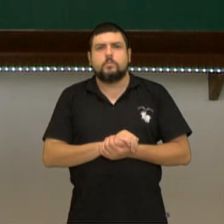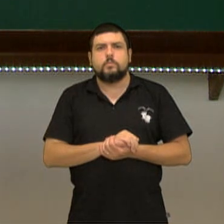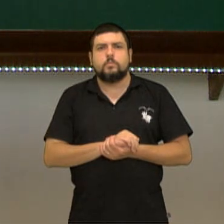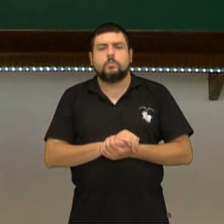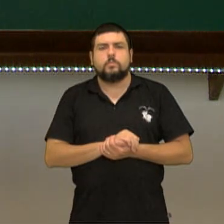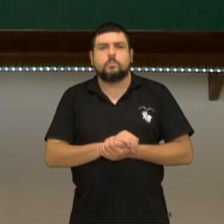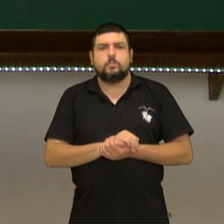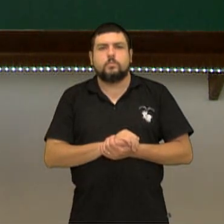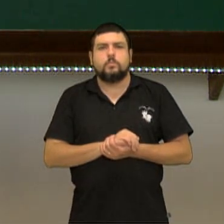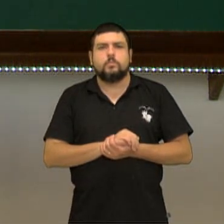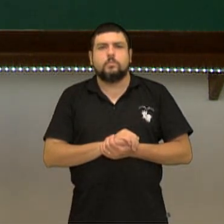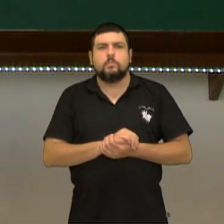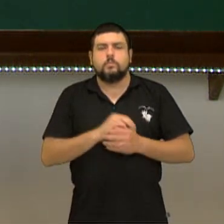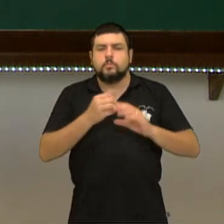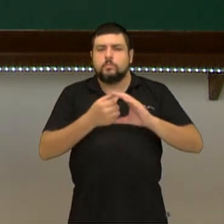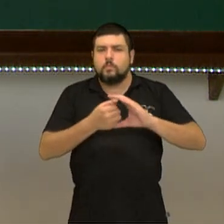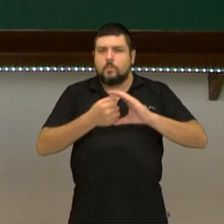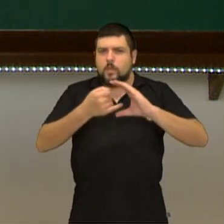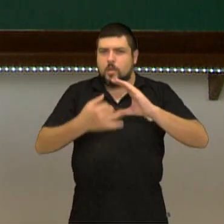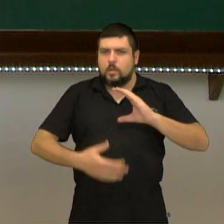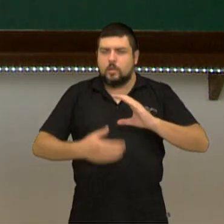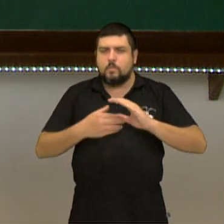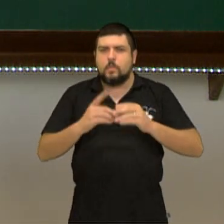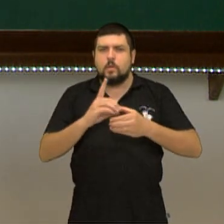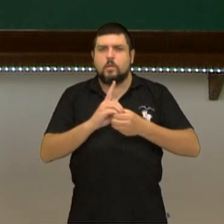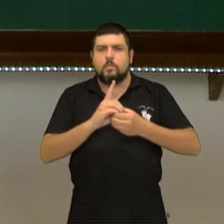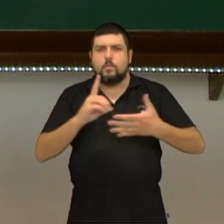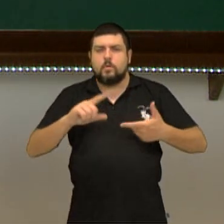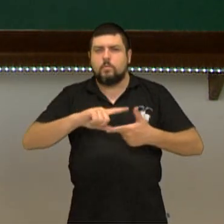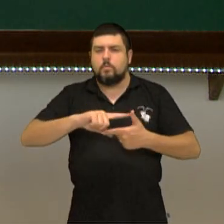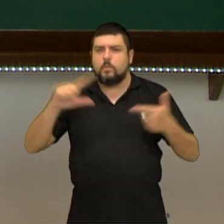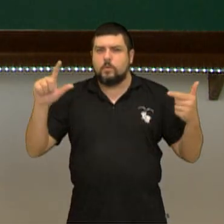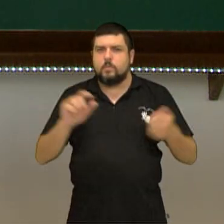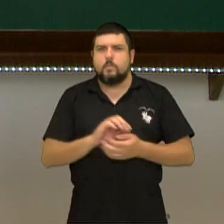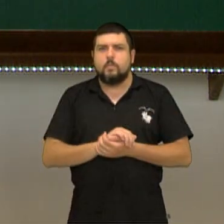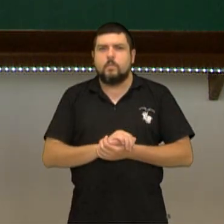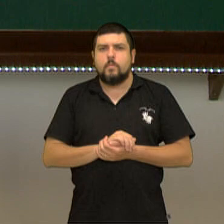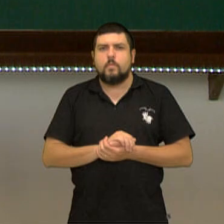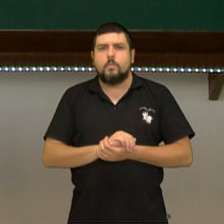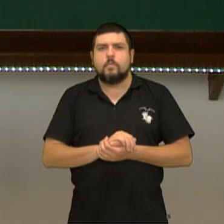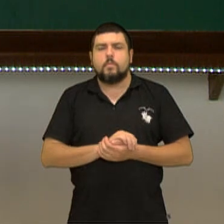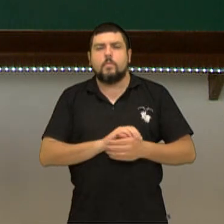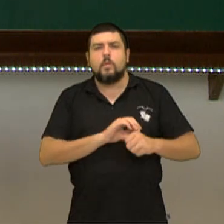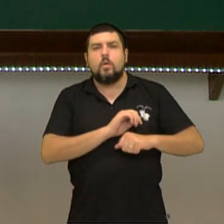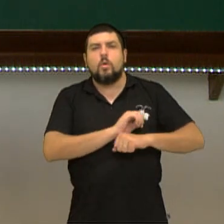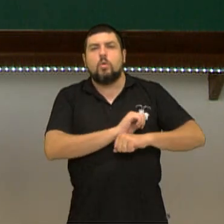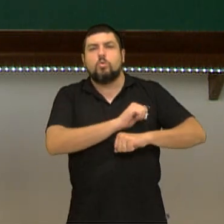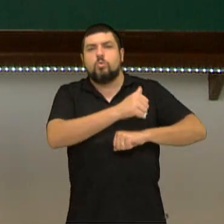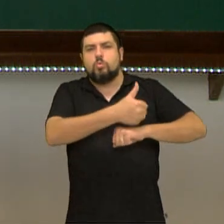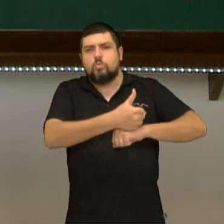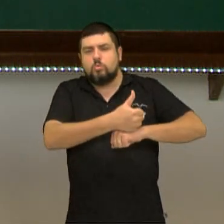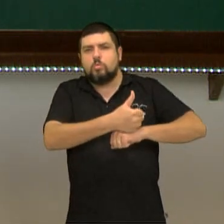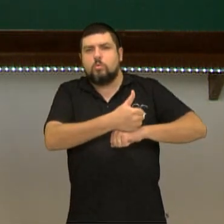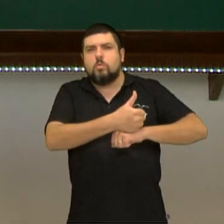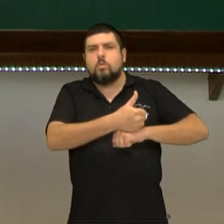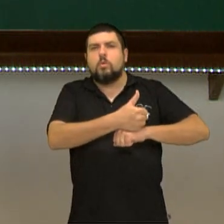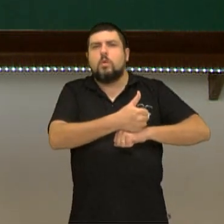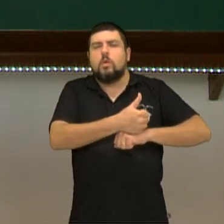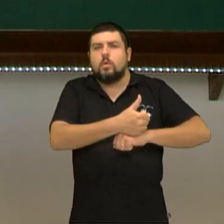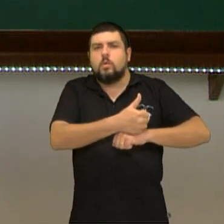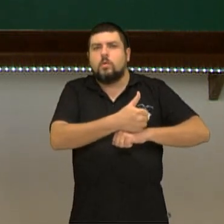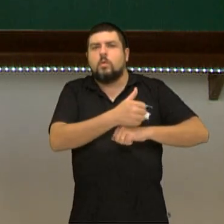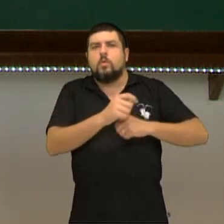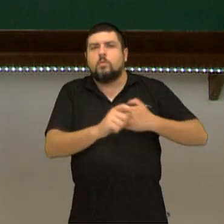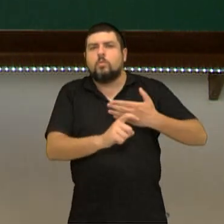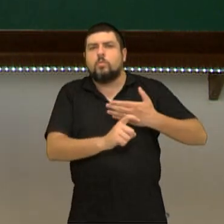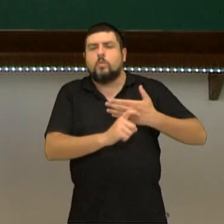Características das democracias modernas. O chefe de poder executivo é eleito pelo voto. Os membros do poder